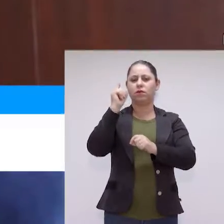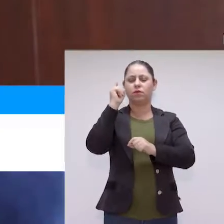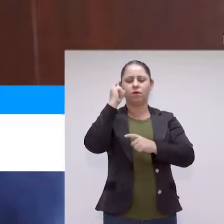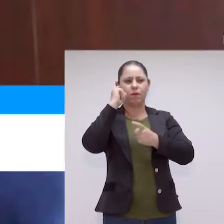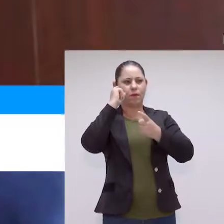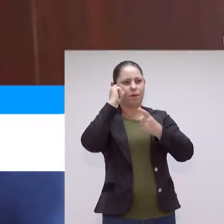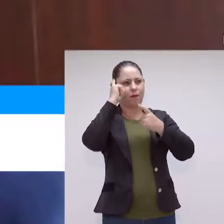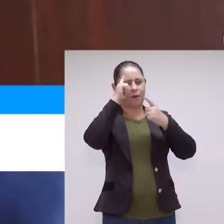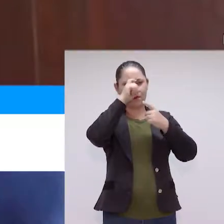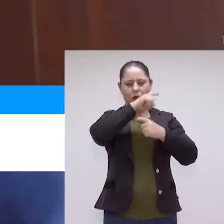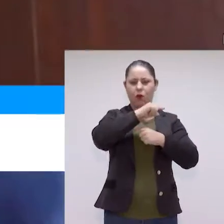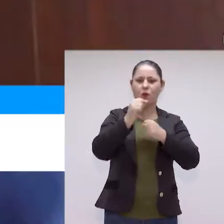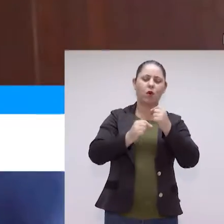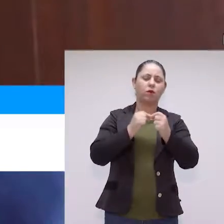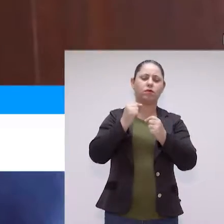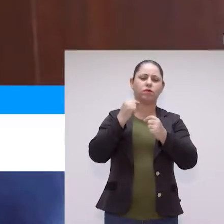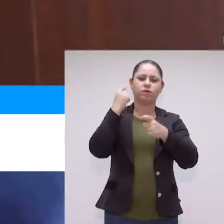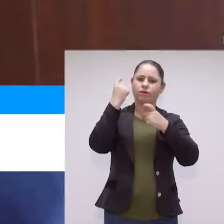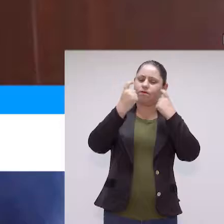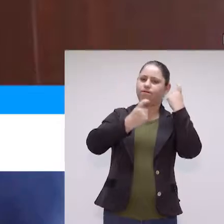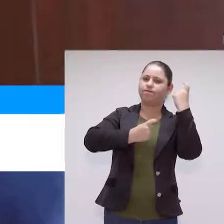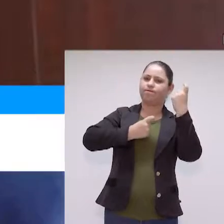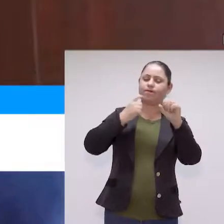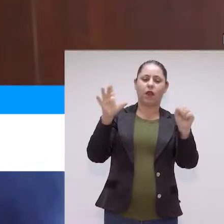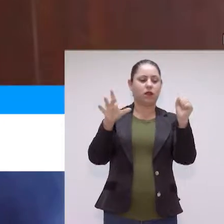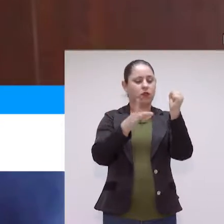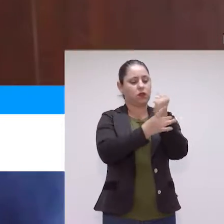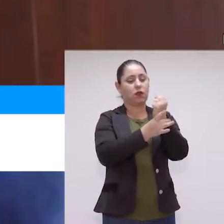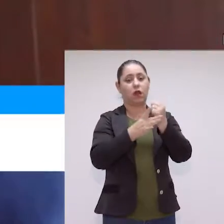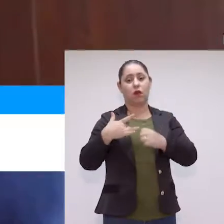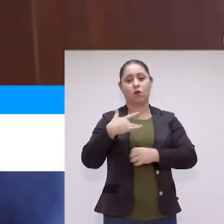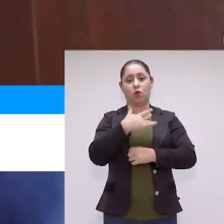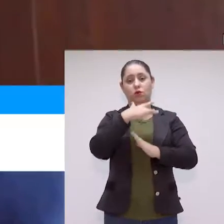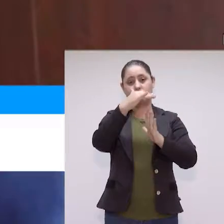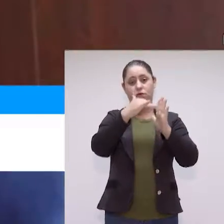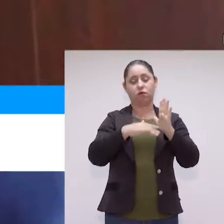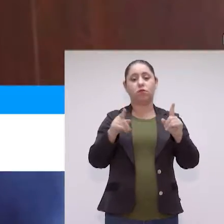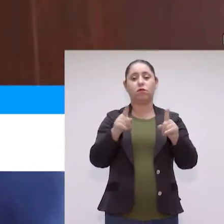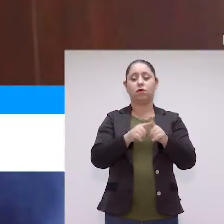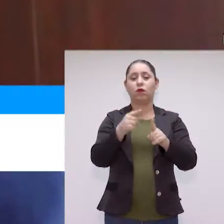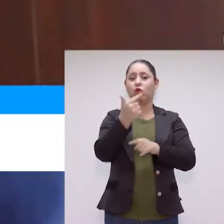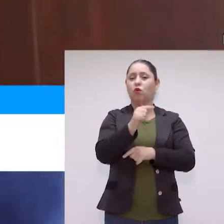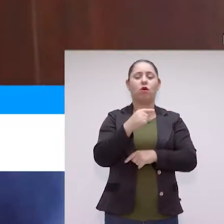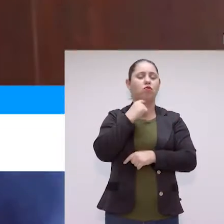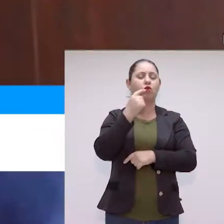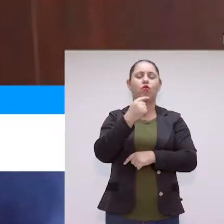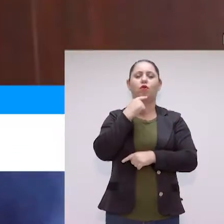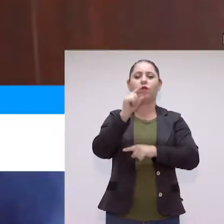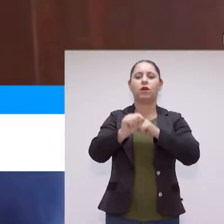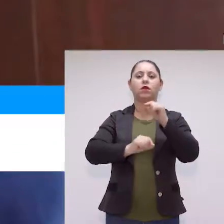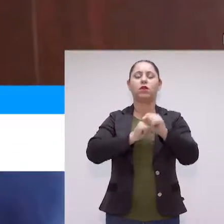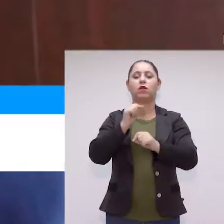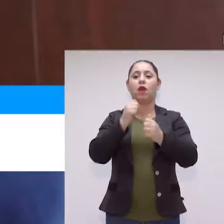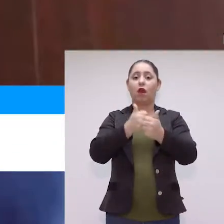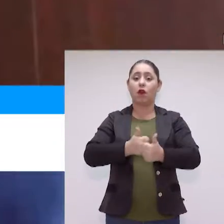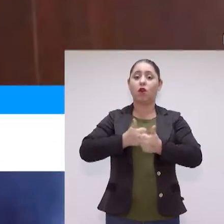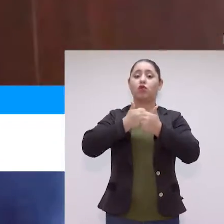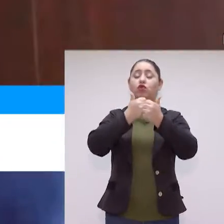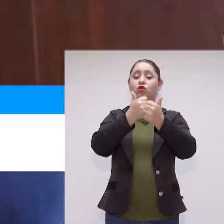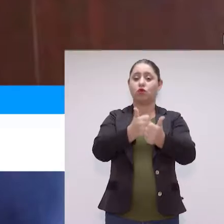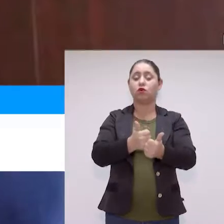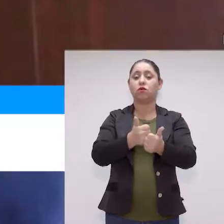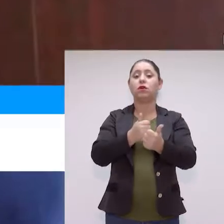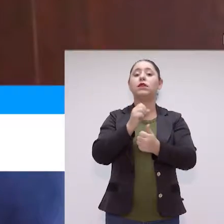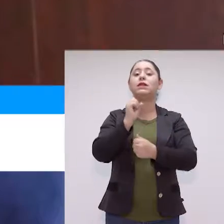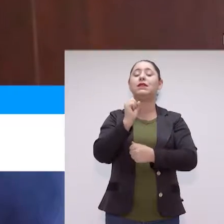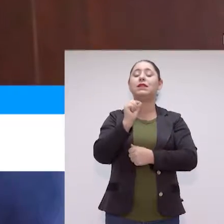está preocupado com essas questões dos protocolos de biossegurança, e eu não tenho dúvida de